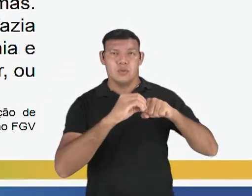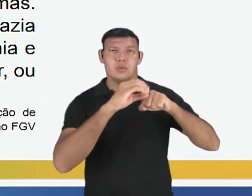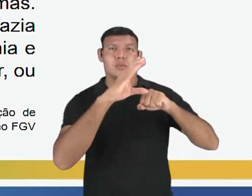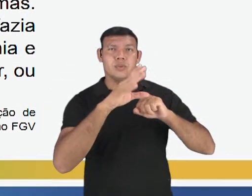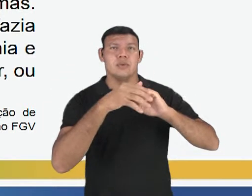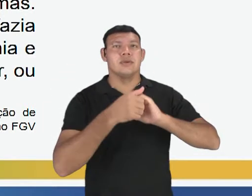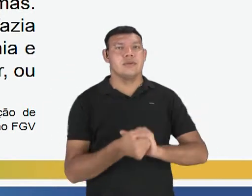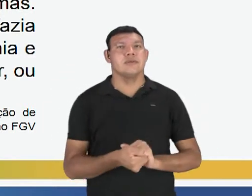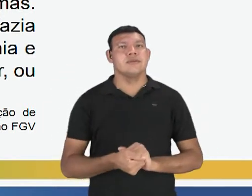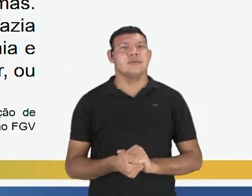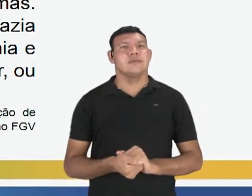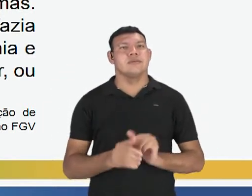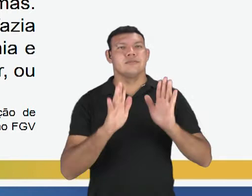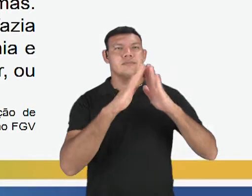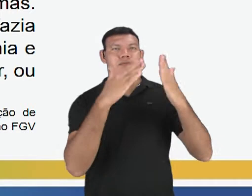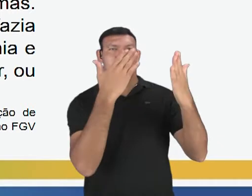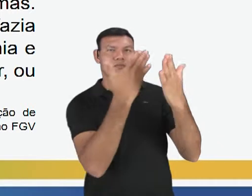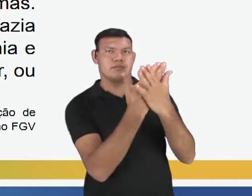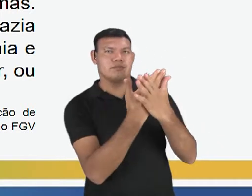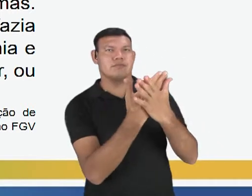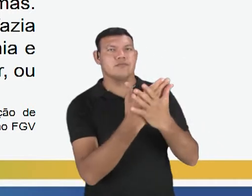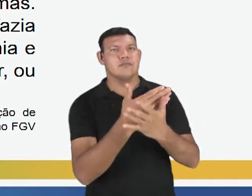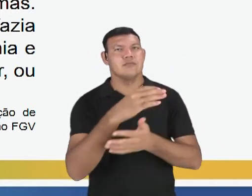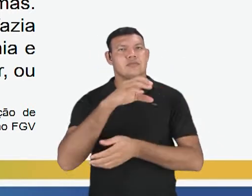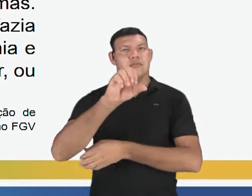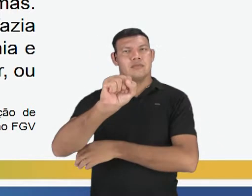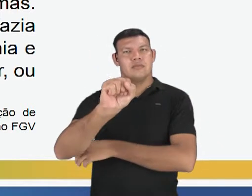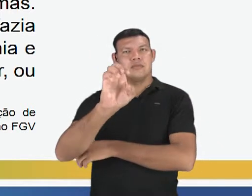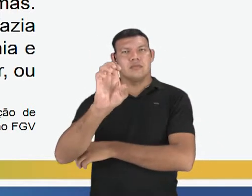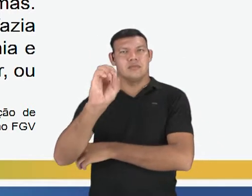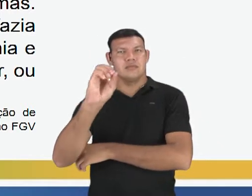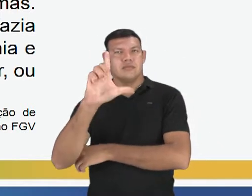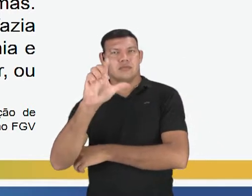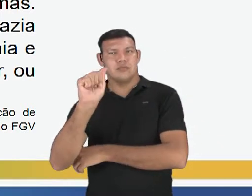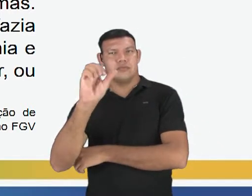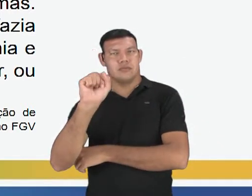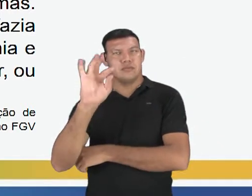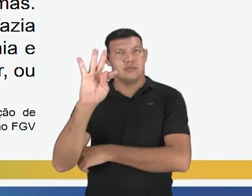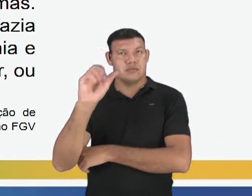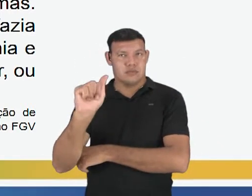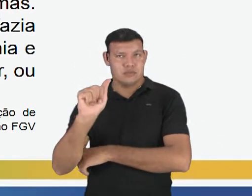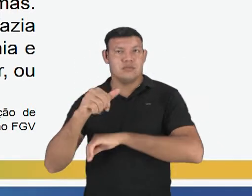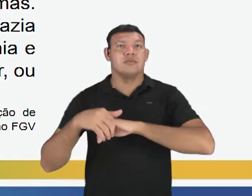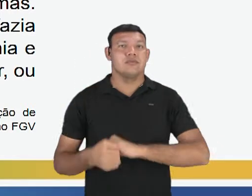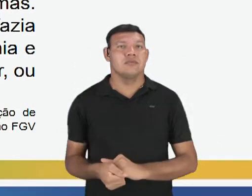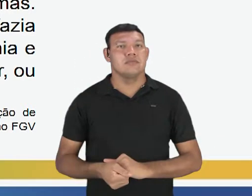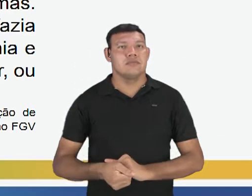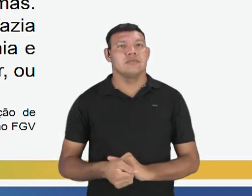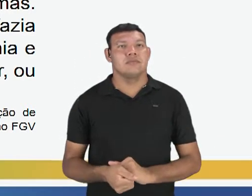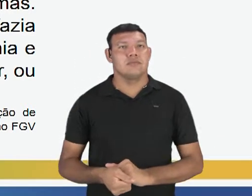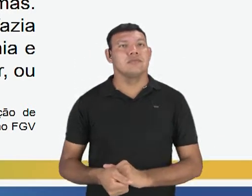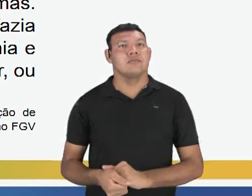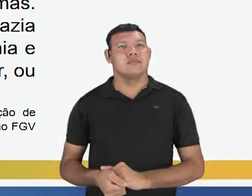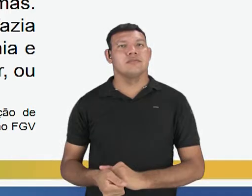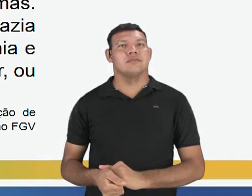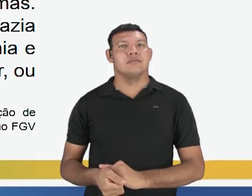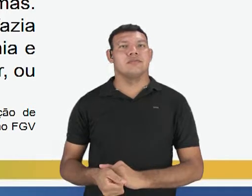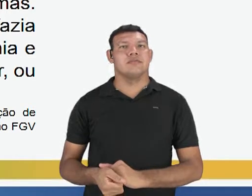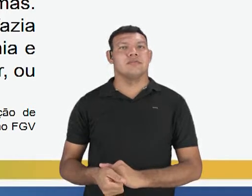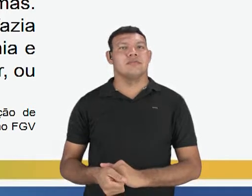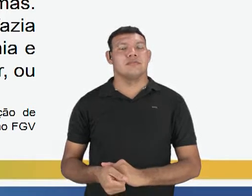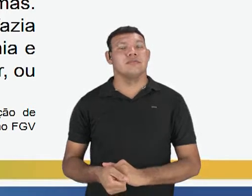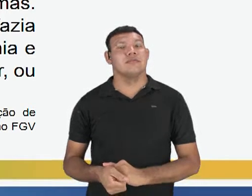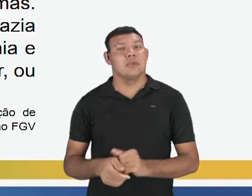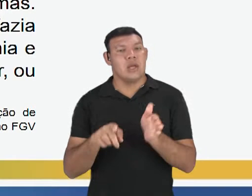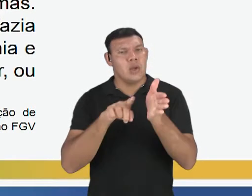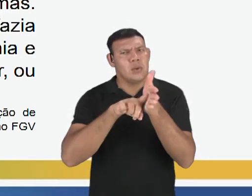patrística escolástica, né, de todo o período medieval, e cai justamente em Descartes, que foi, né, aí o grande questionador